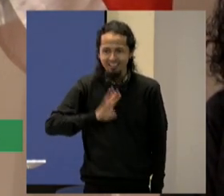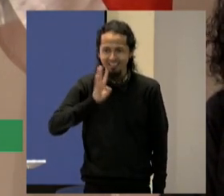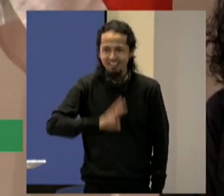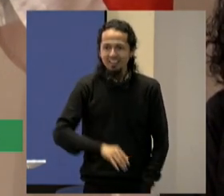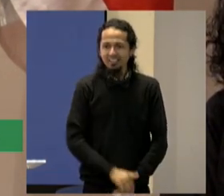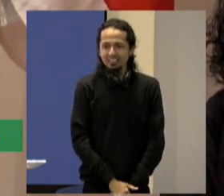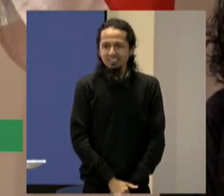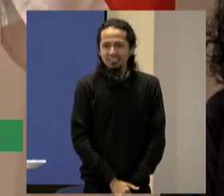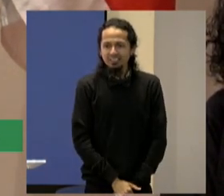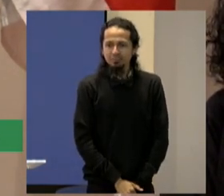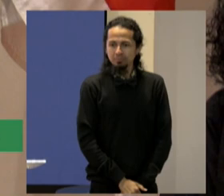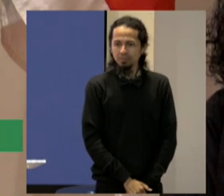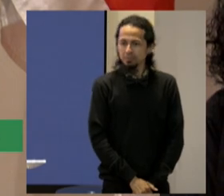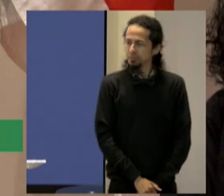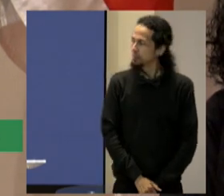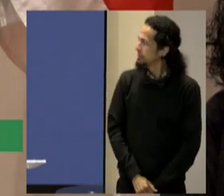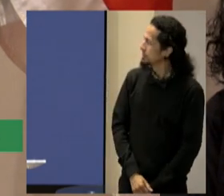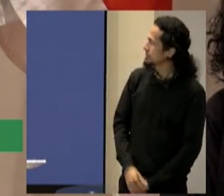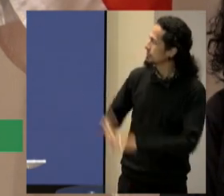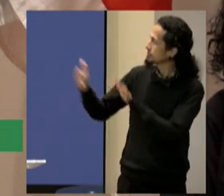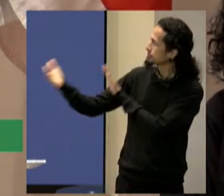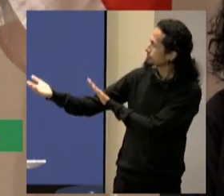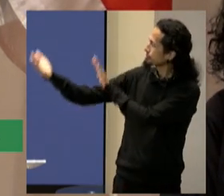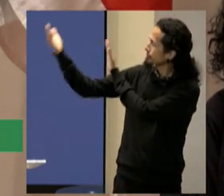Aí a gente tem a sacola literária do